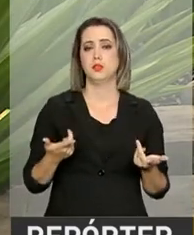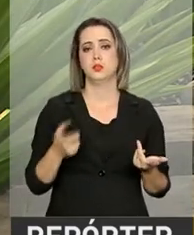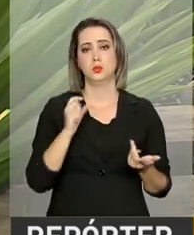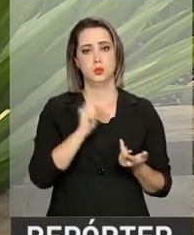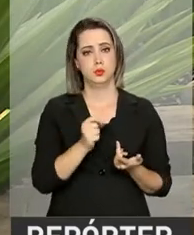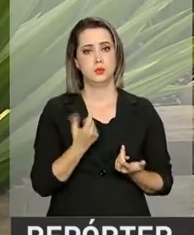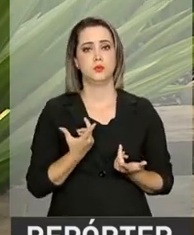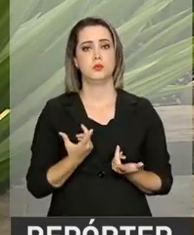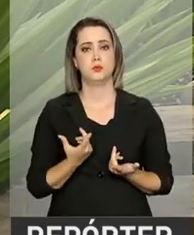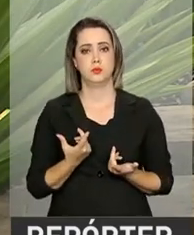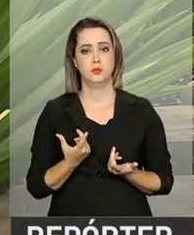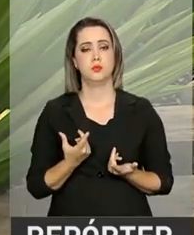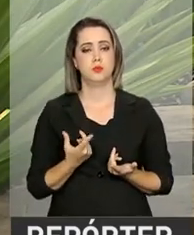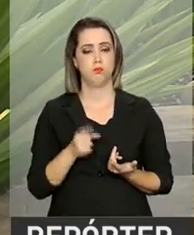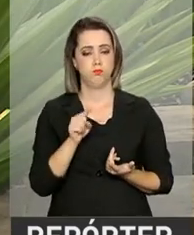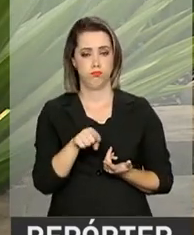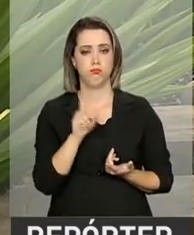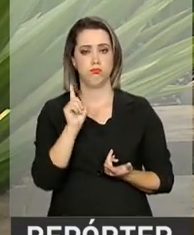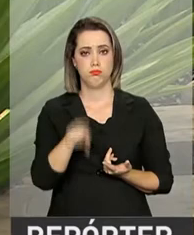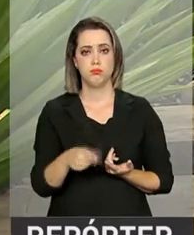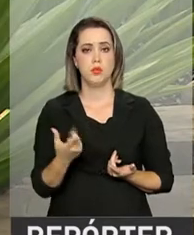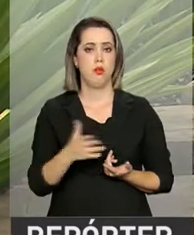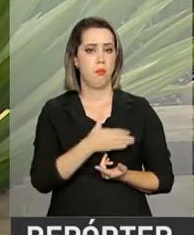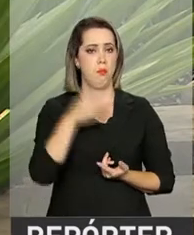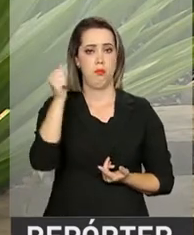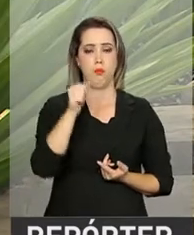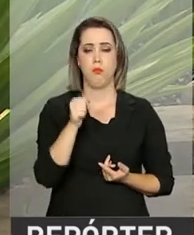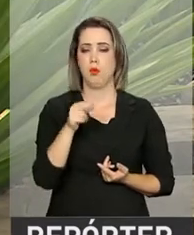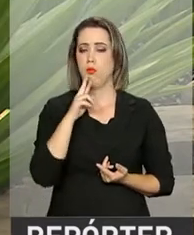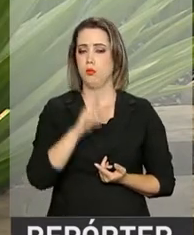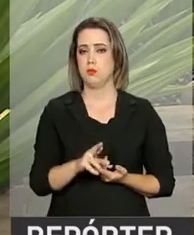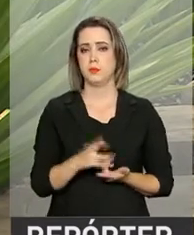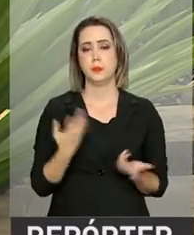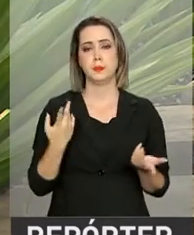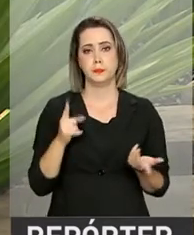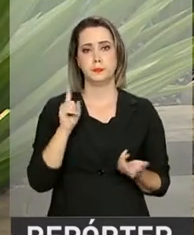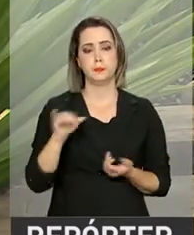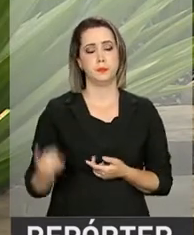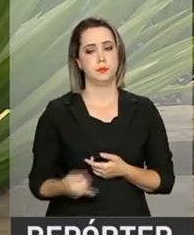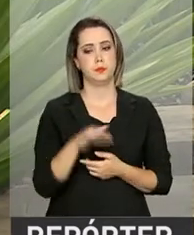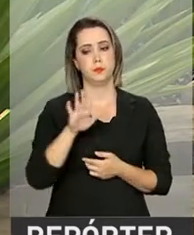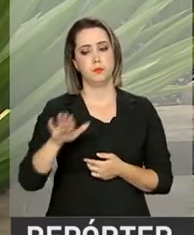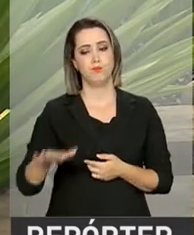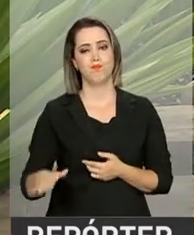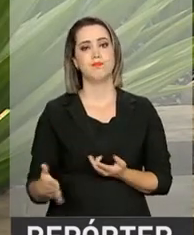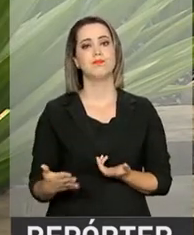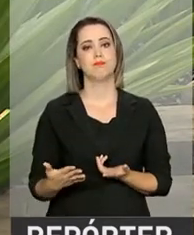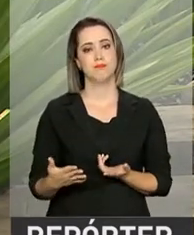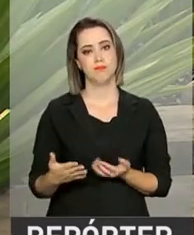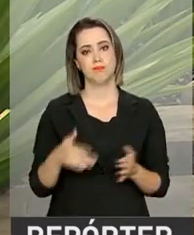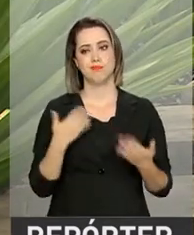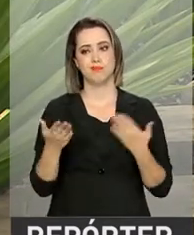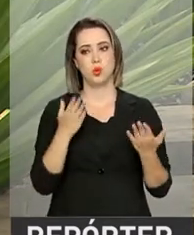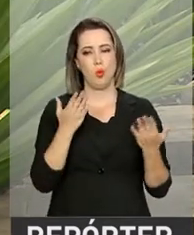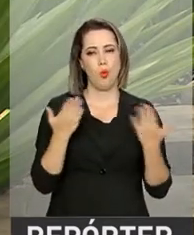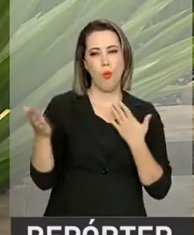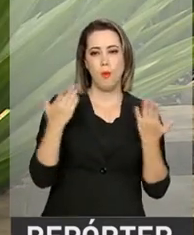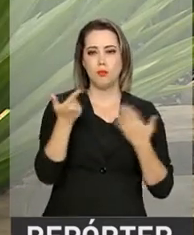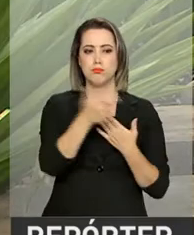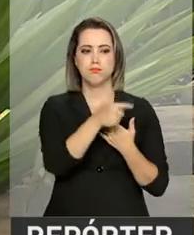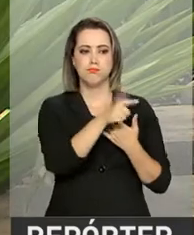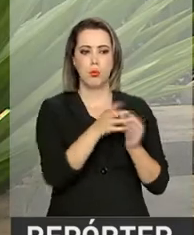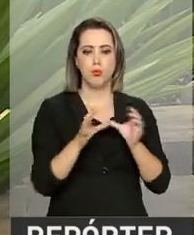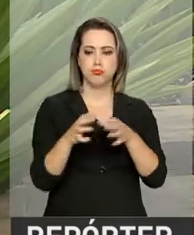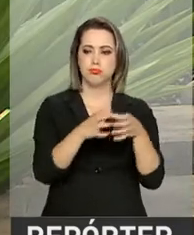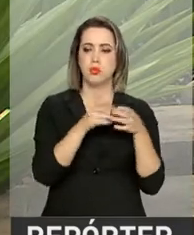em que trabalho e se essa seria a melhor solução é o juro mais baixo ante as modalidades são normalmente